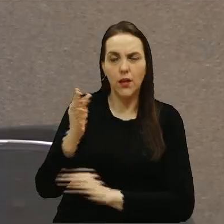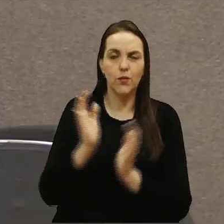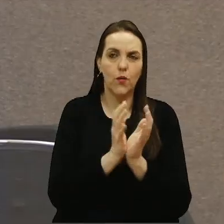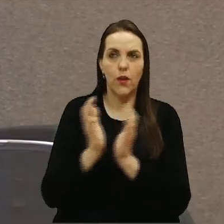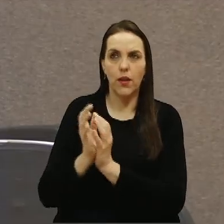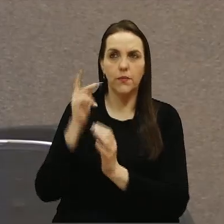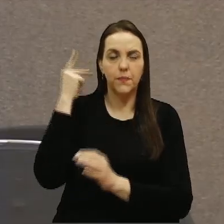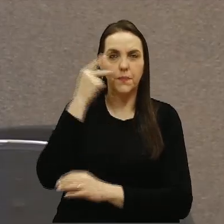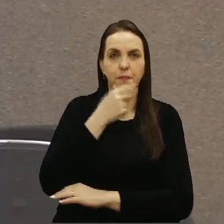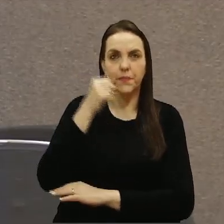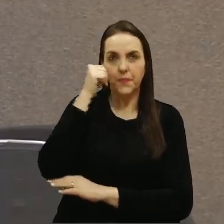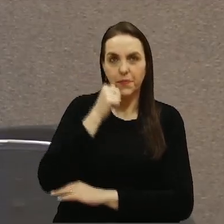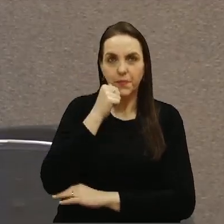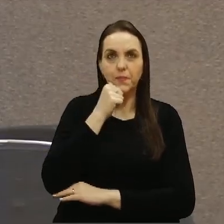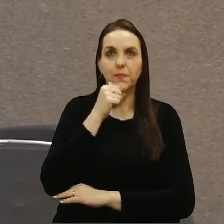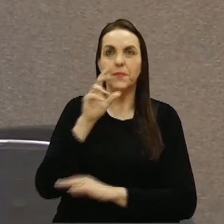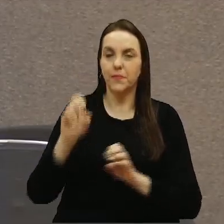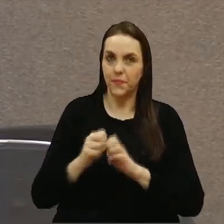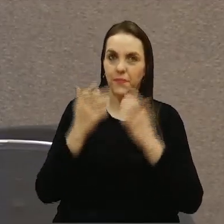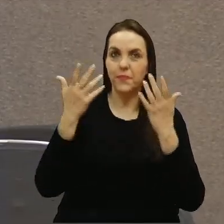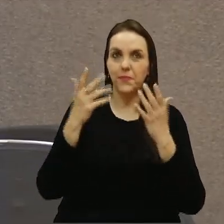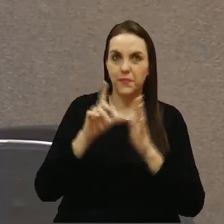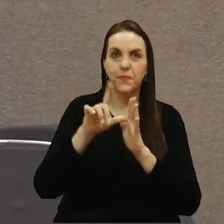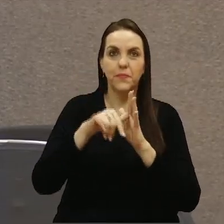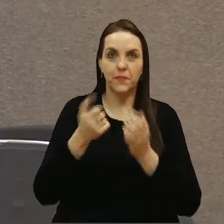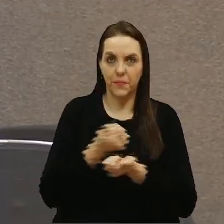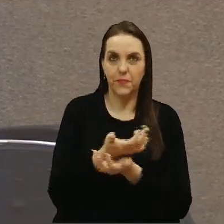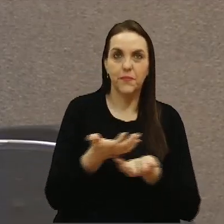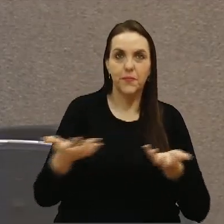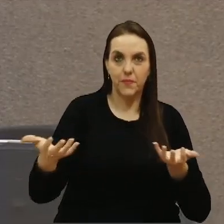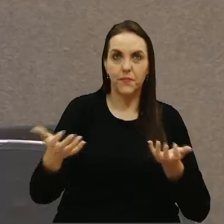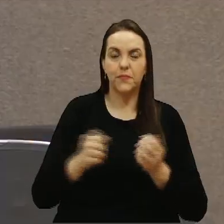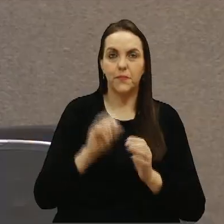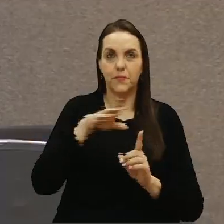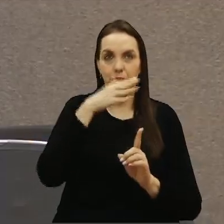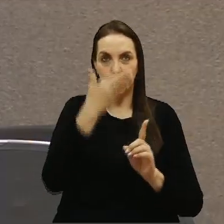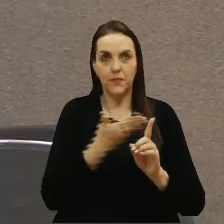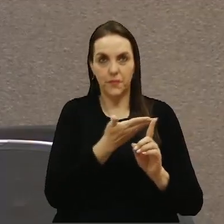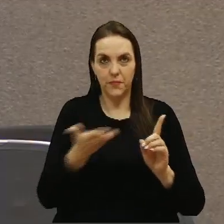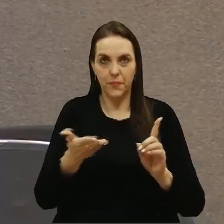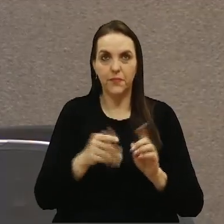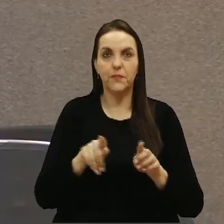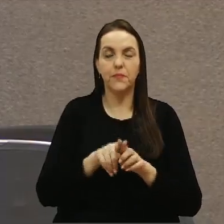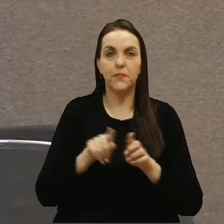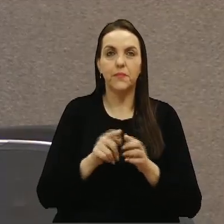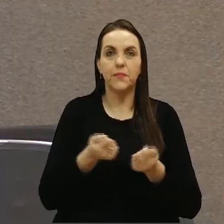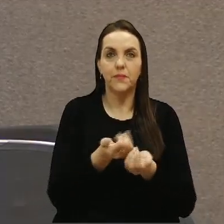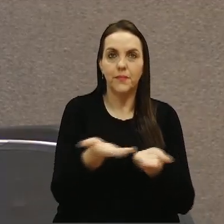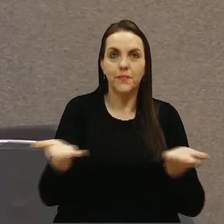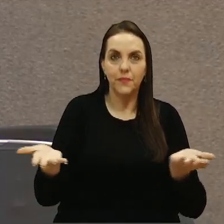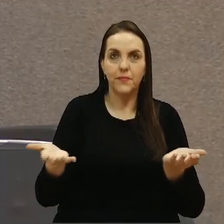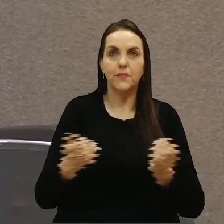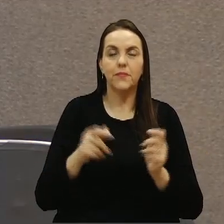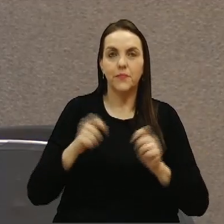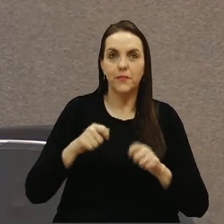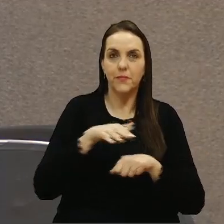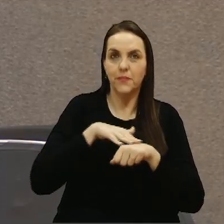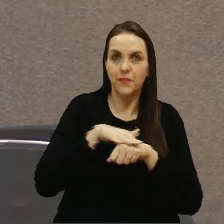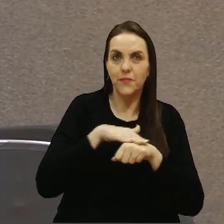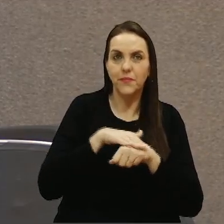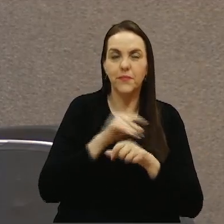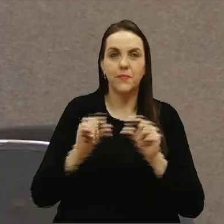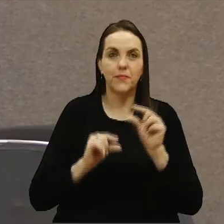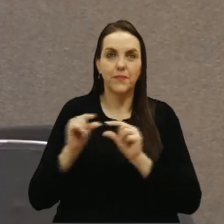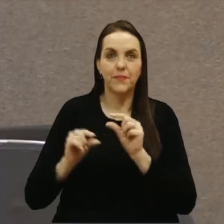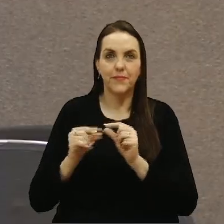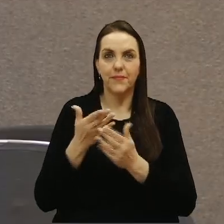vereadoras, né, de confraternizar também depois no coquetel, que o homenageado irá proporcionar, conversar um pouquinho com ele,